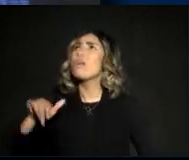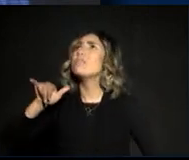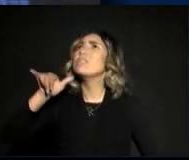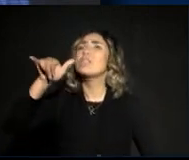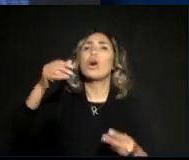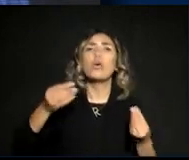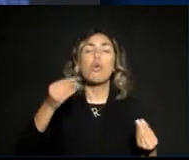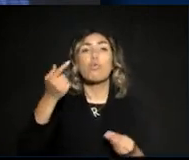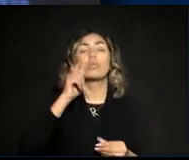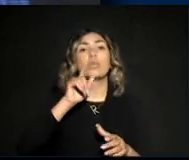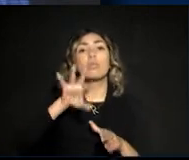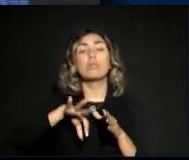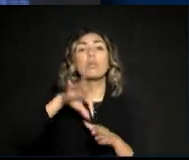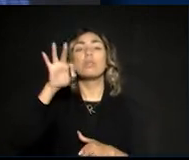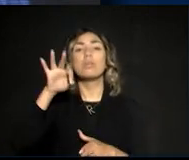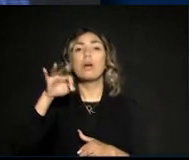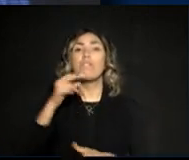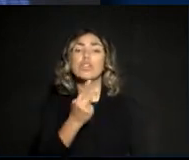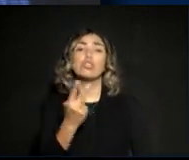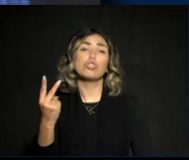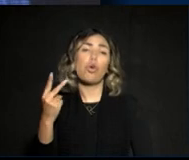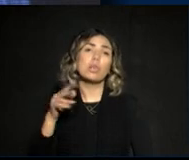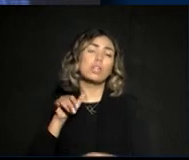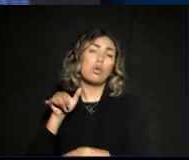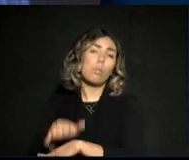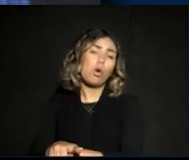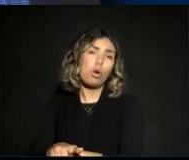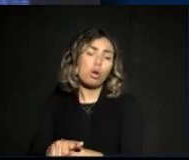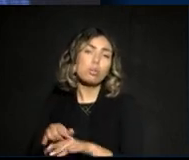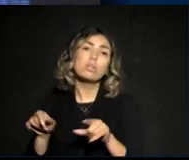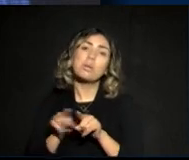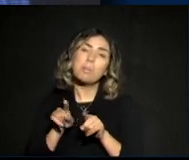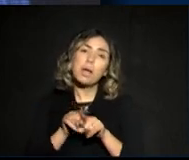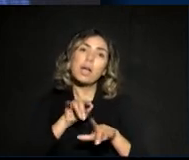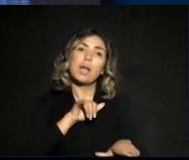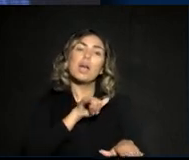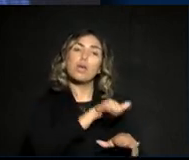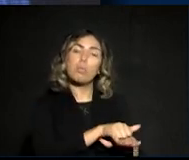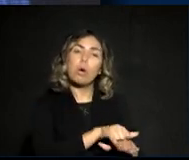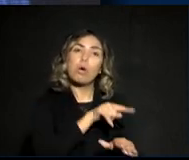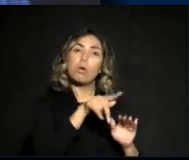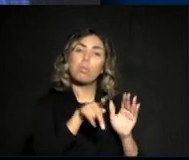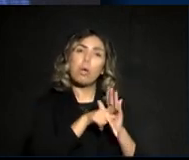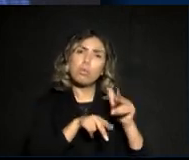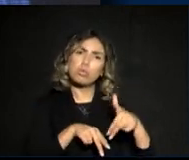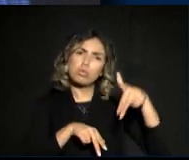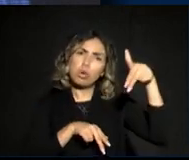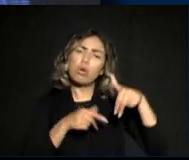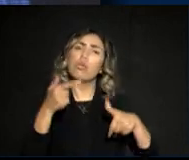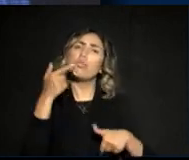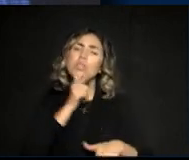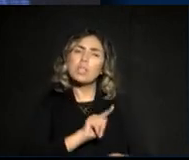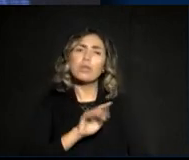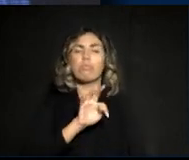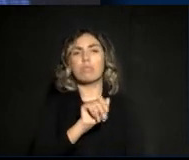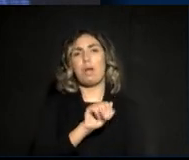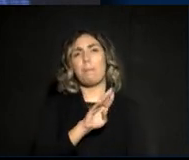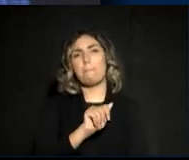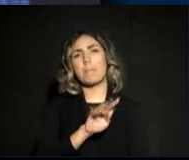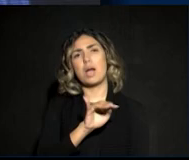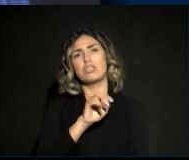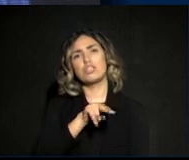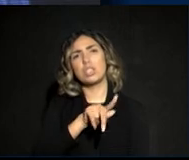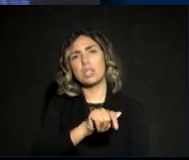nós fizemos o leilão de 22 anos forte fizemos leilão por exemplo dos aeroportos do bloco Norte Tefé Tabatinga